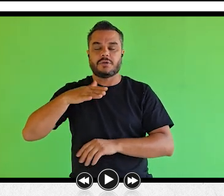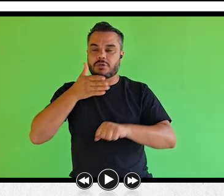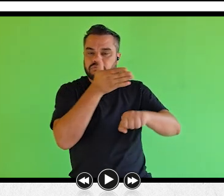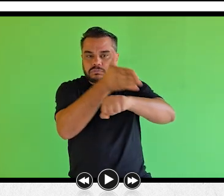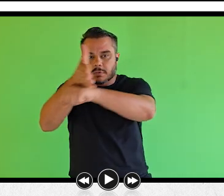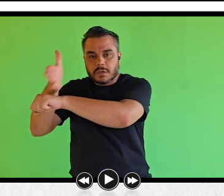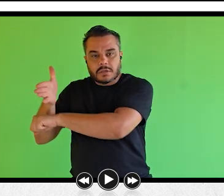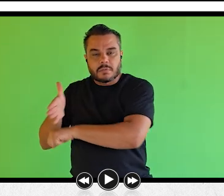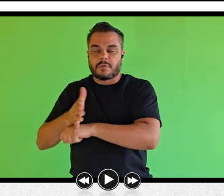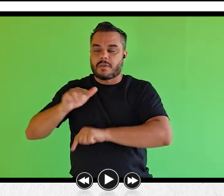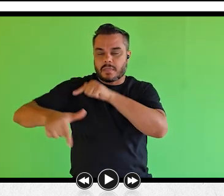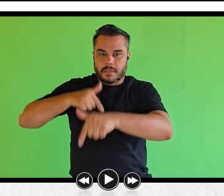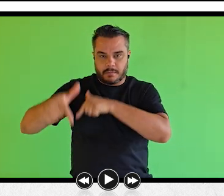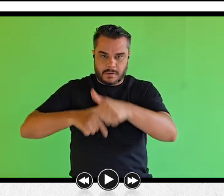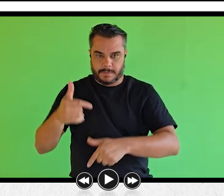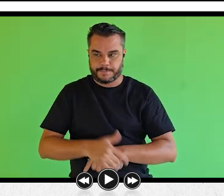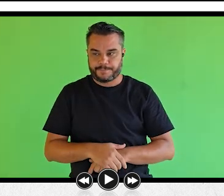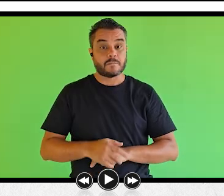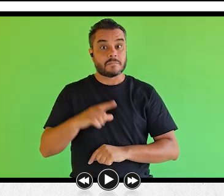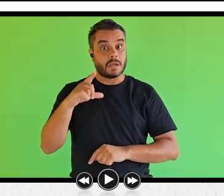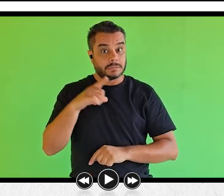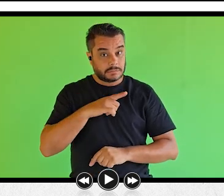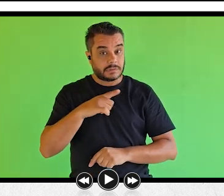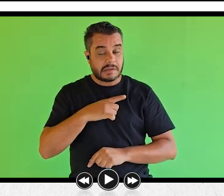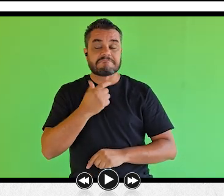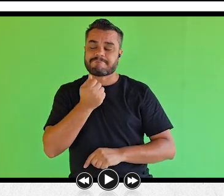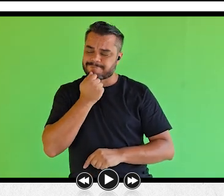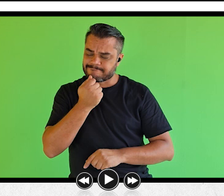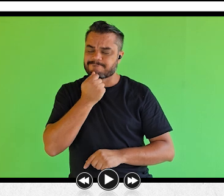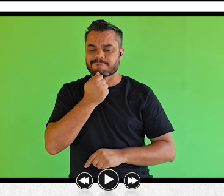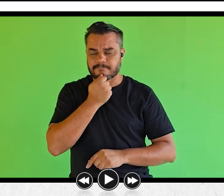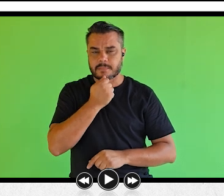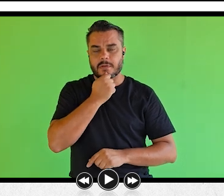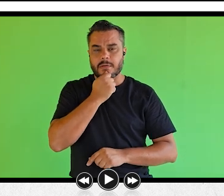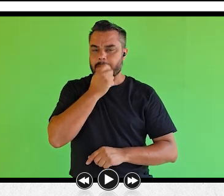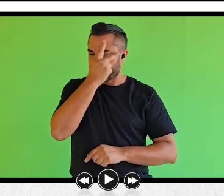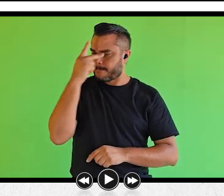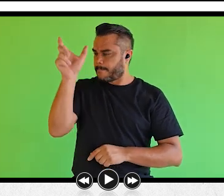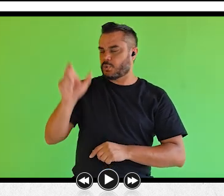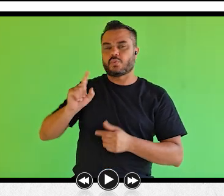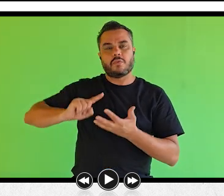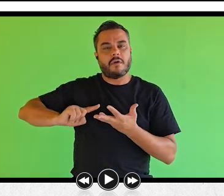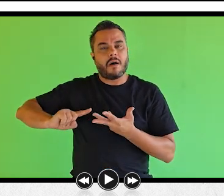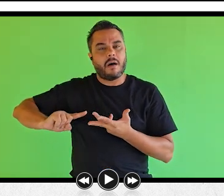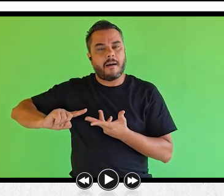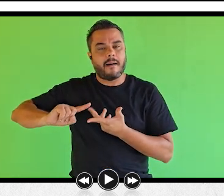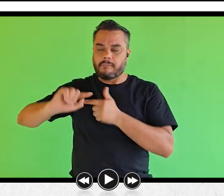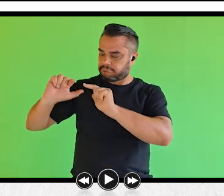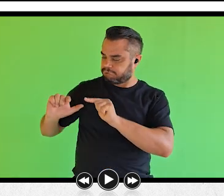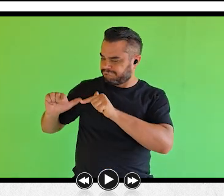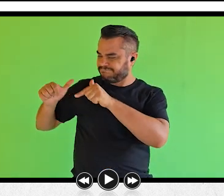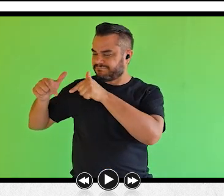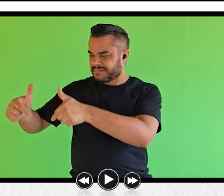ainda inúmeros catadores que trabalham em péssimas condições nos lixões, sem a utilização de